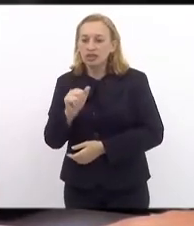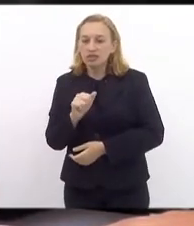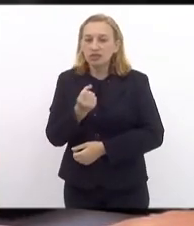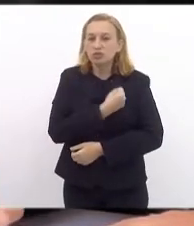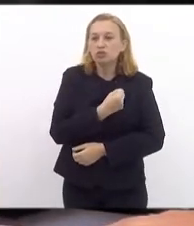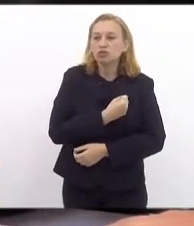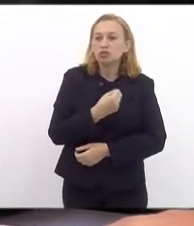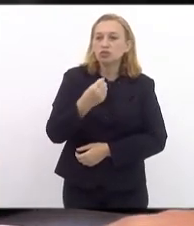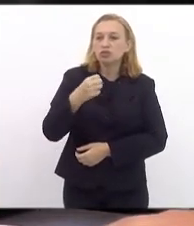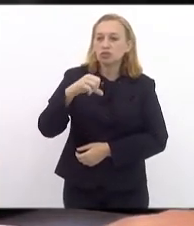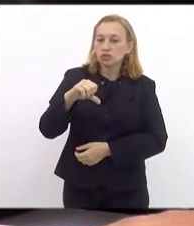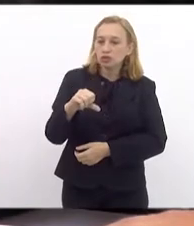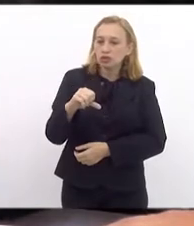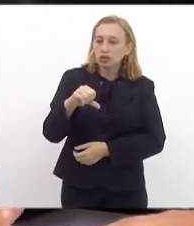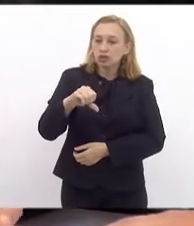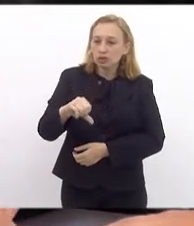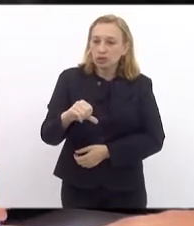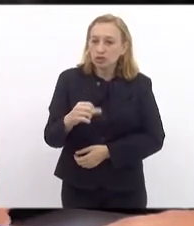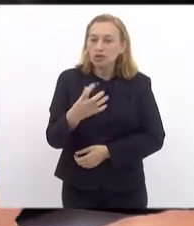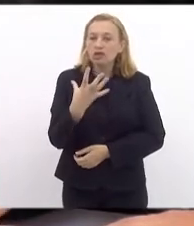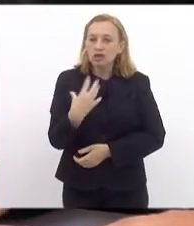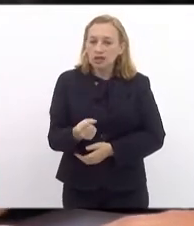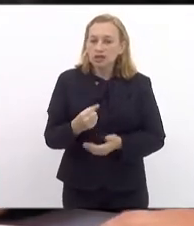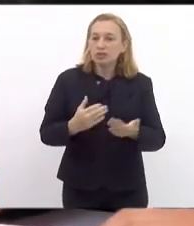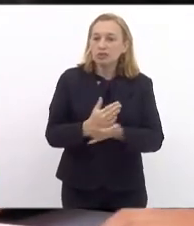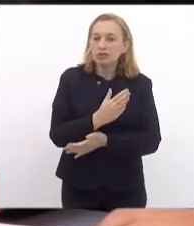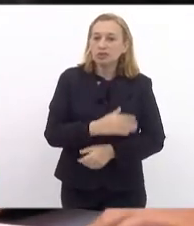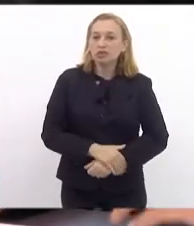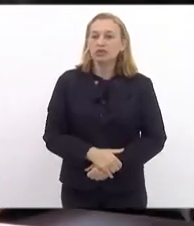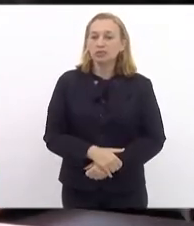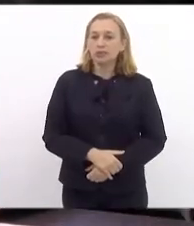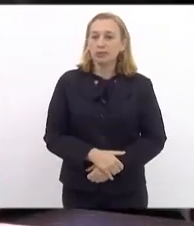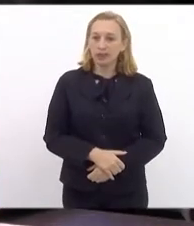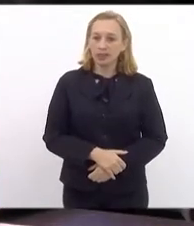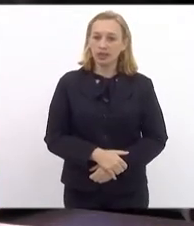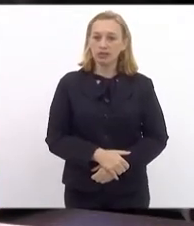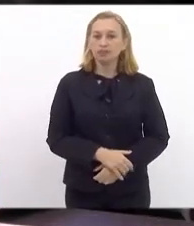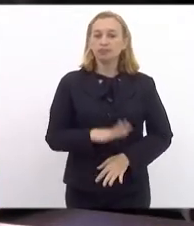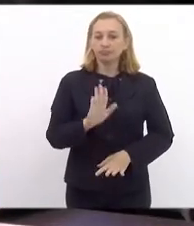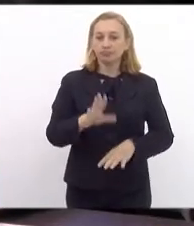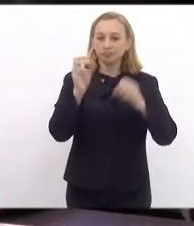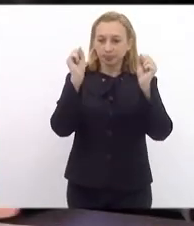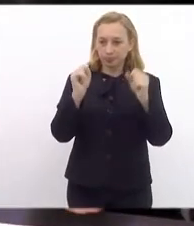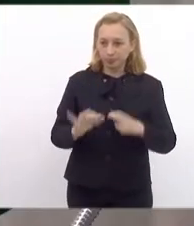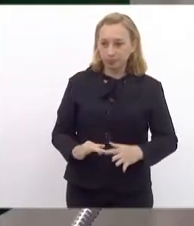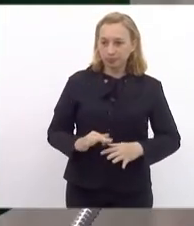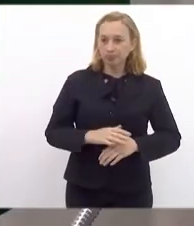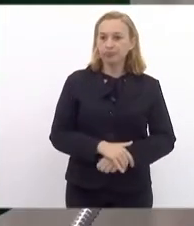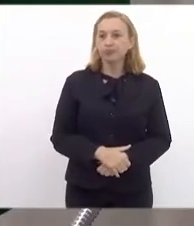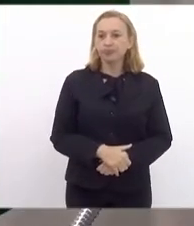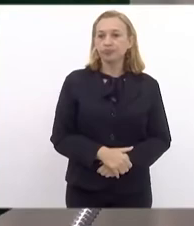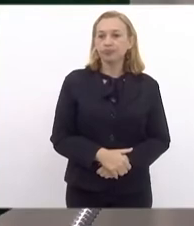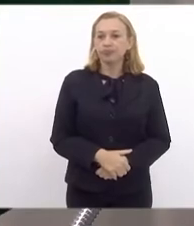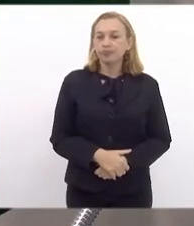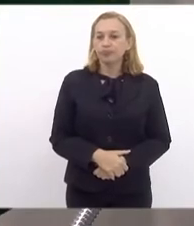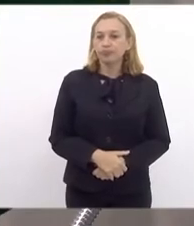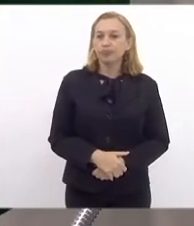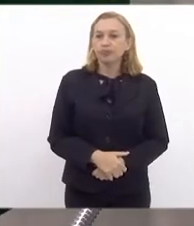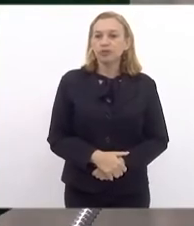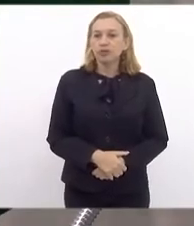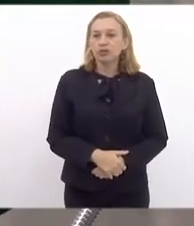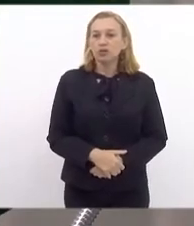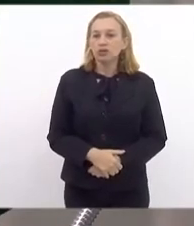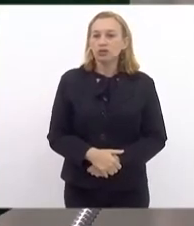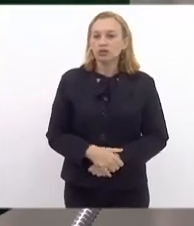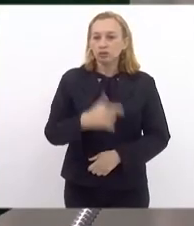A gente é favorável à prova não a gente é favorável à aprovação dela é o compressor aqui um esclarecimento eu